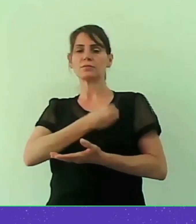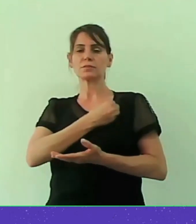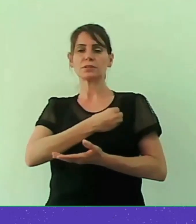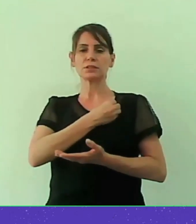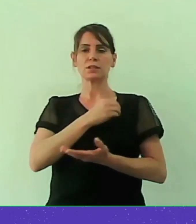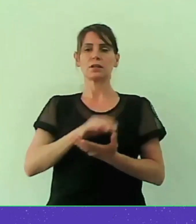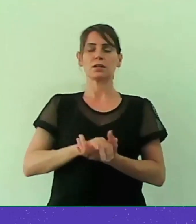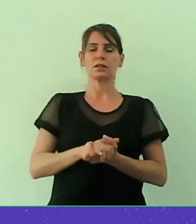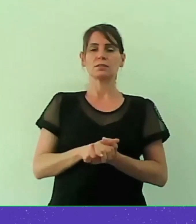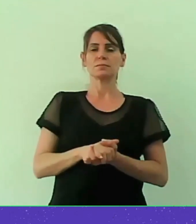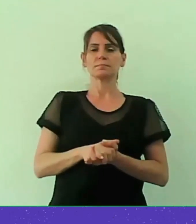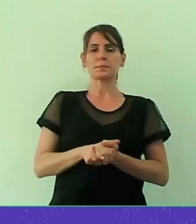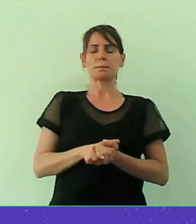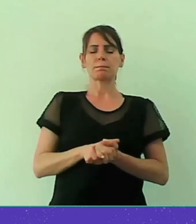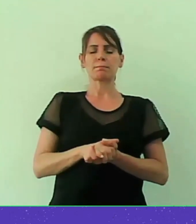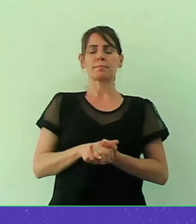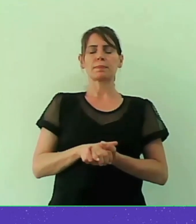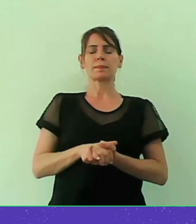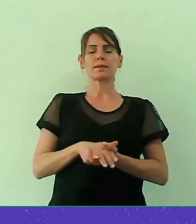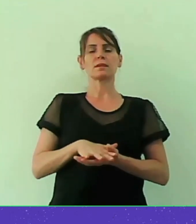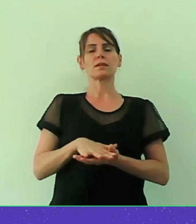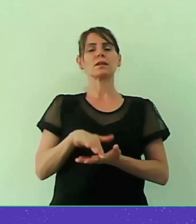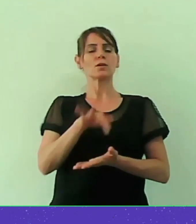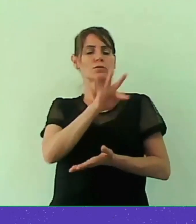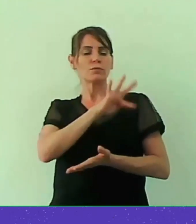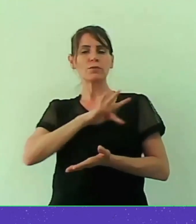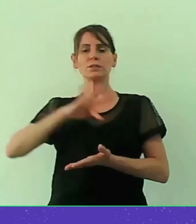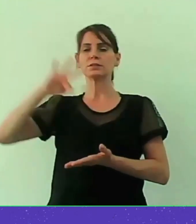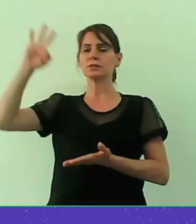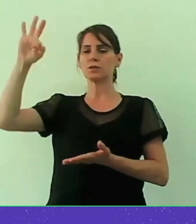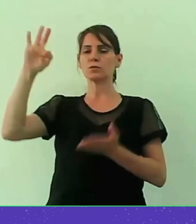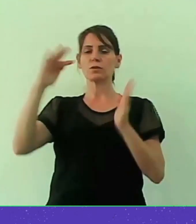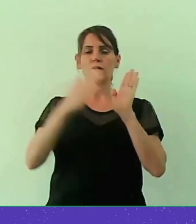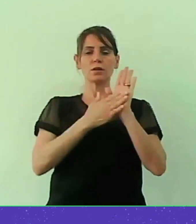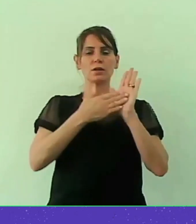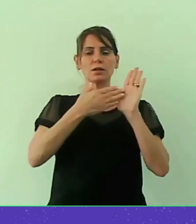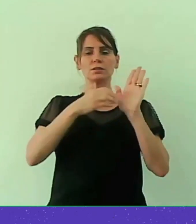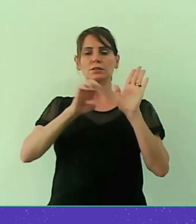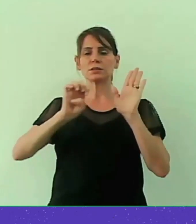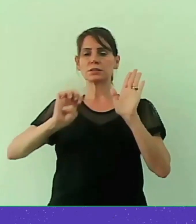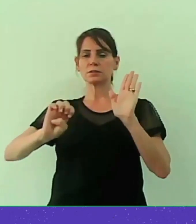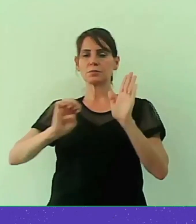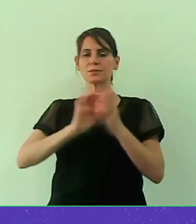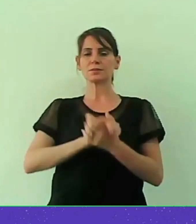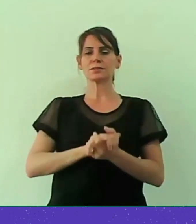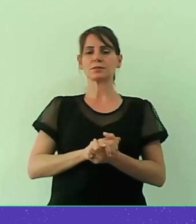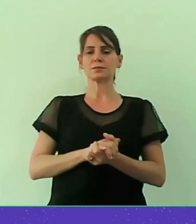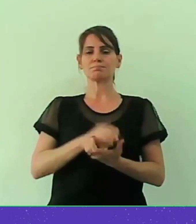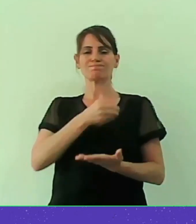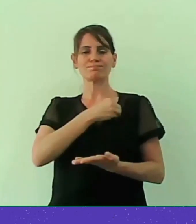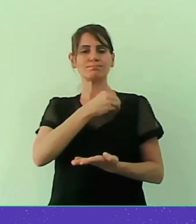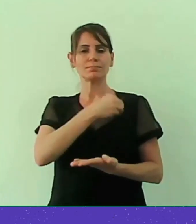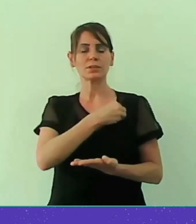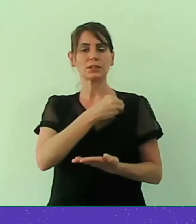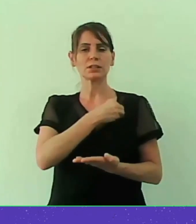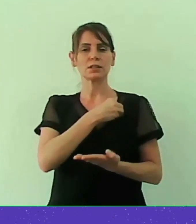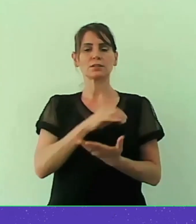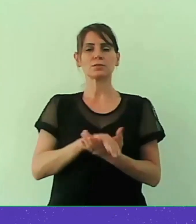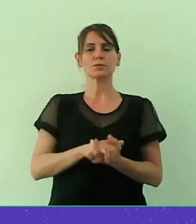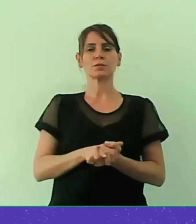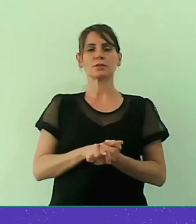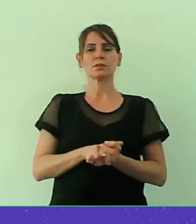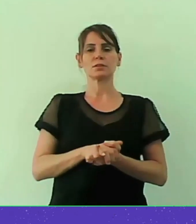Irmãos, os fariseus, os escribas, caíram em examinar